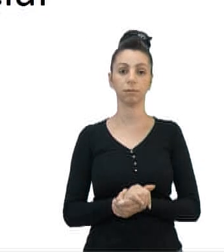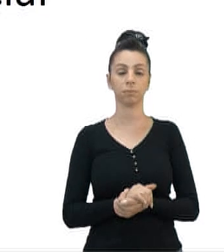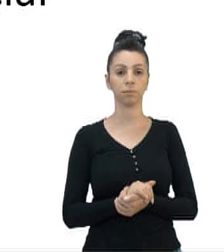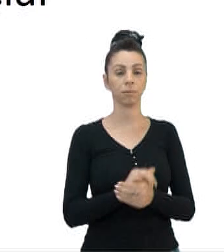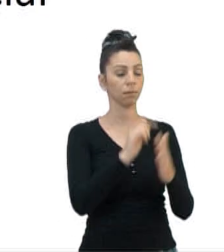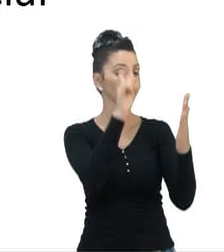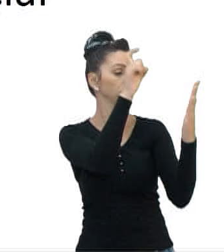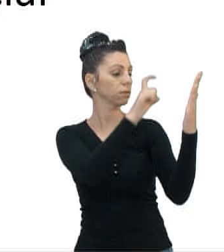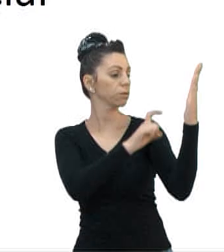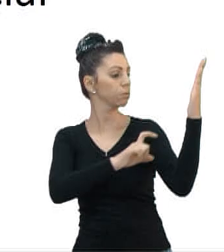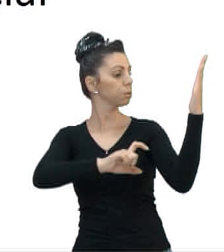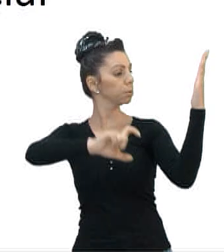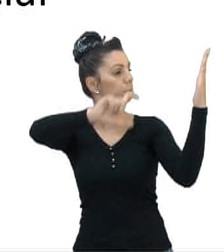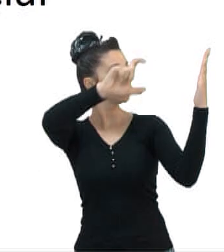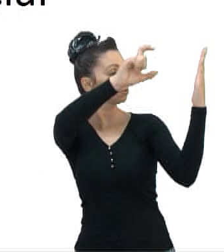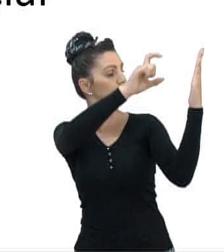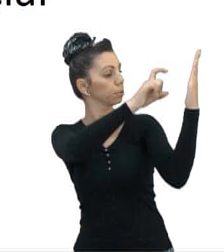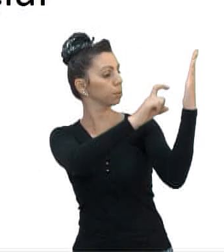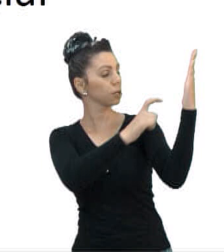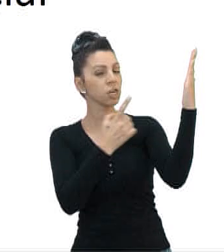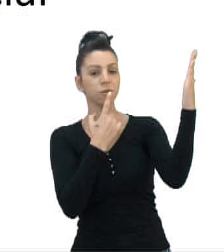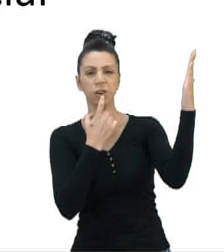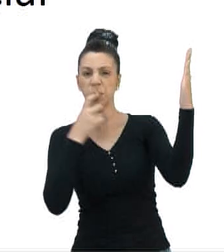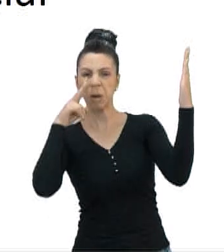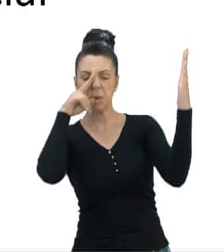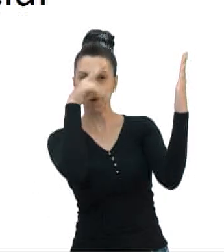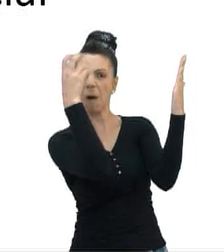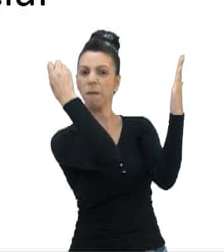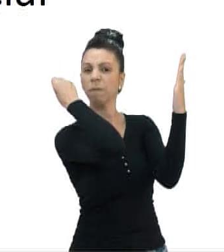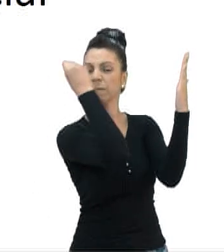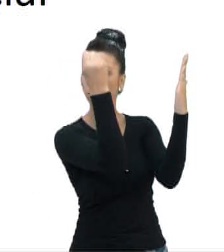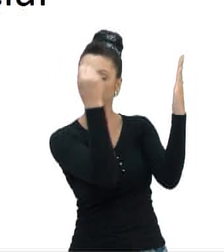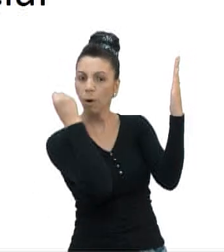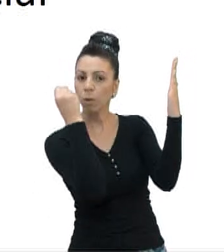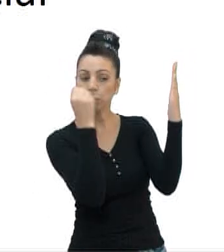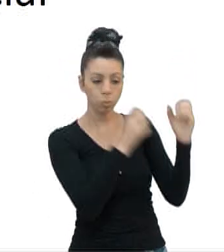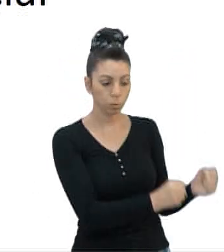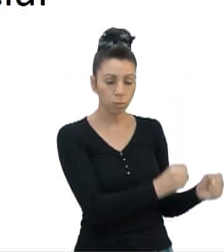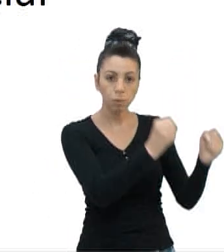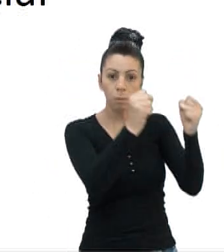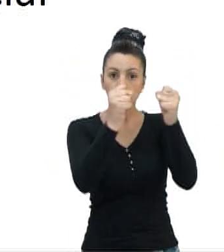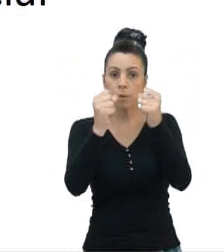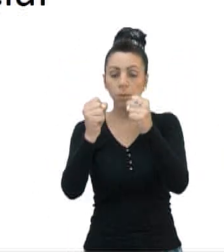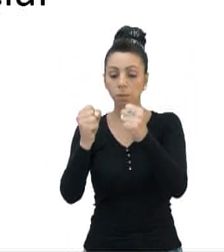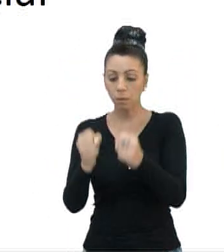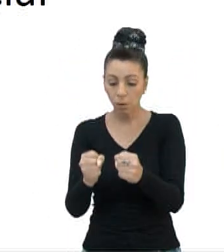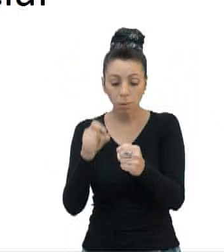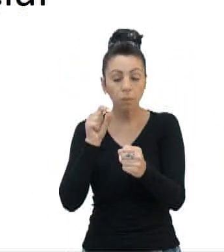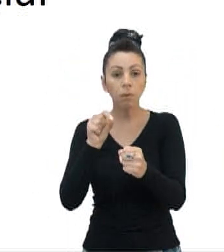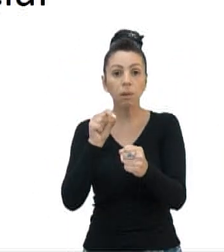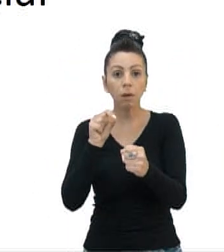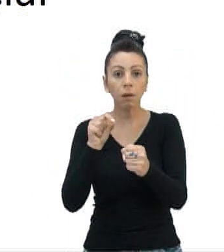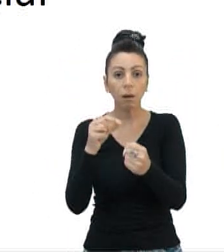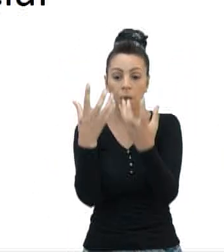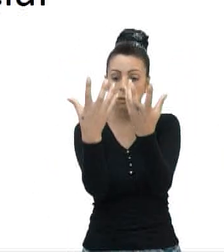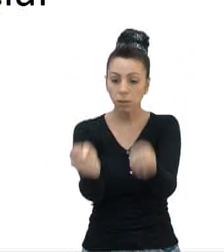parede, vermelho intenso, sucinto, o poder é uma rede de consensos, não